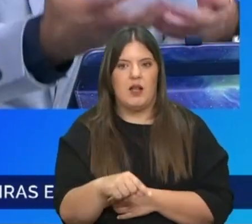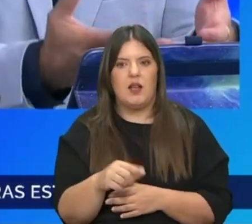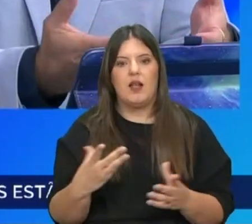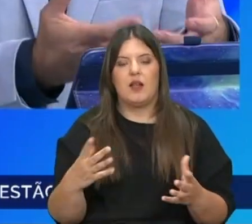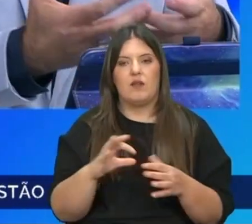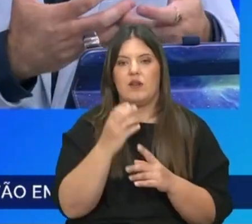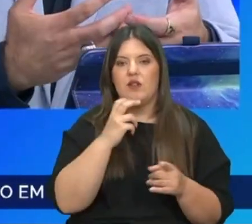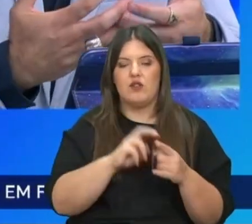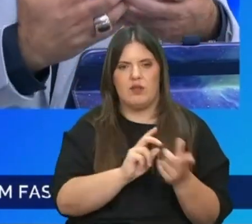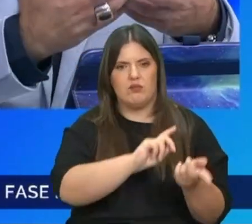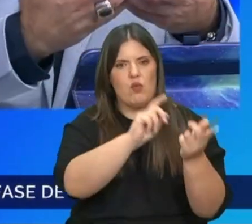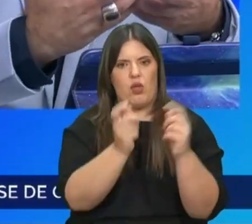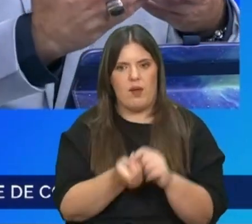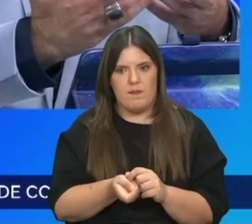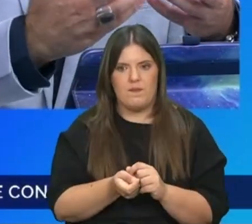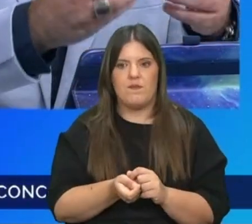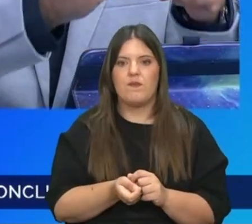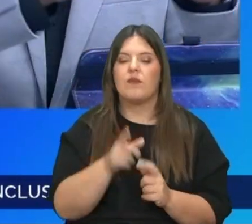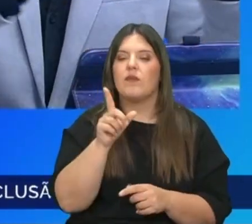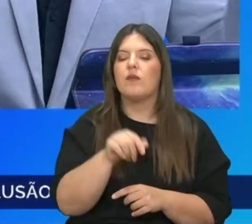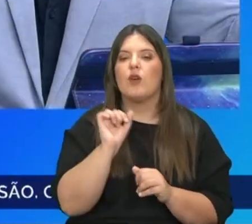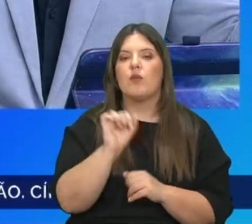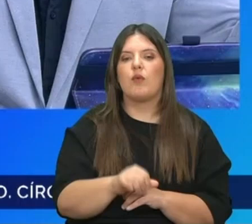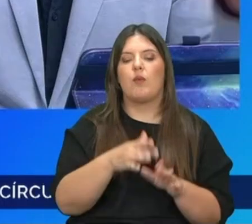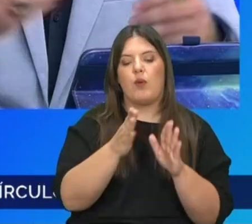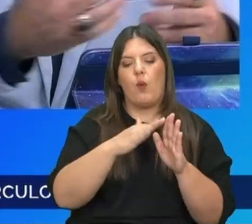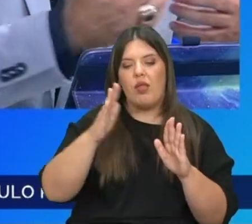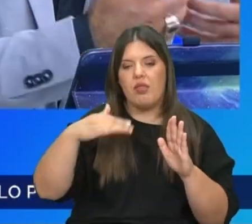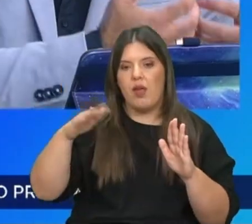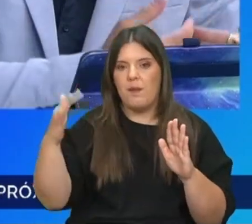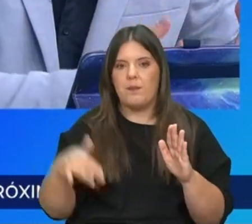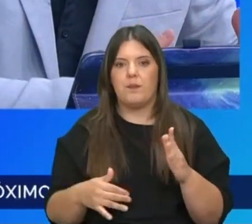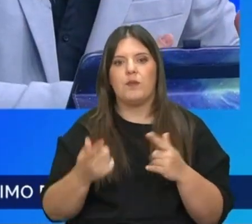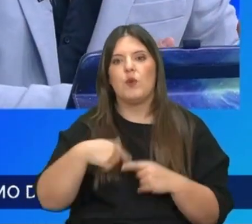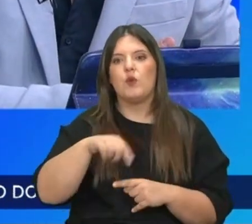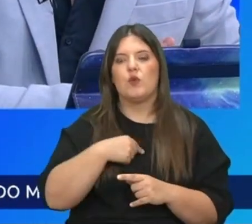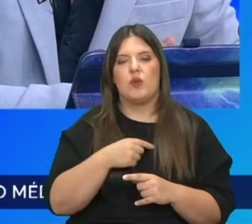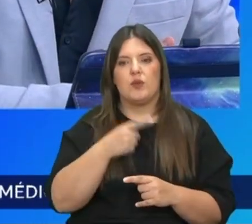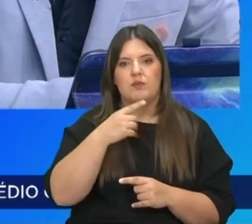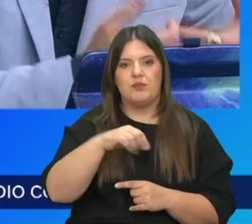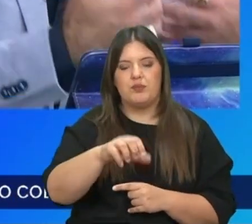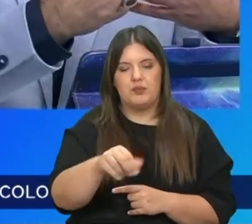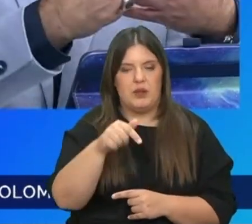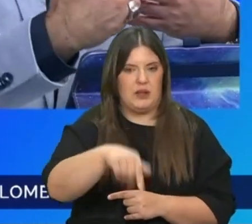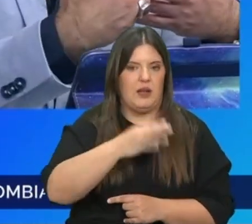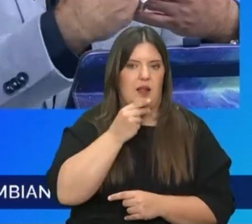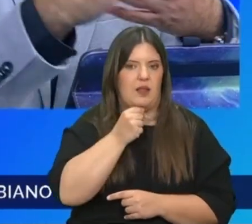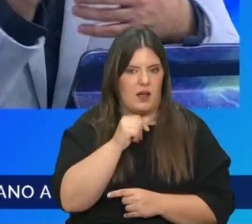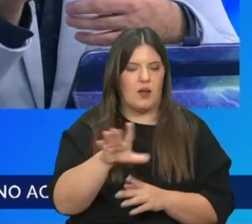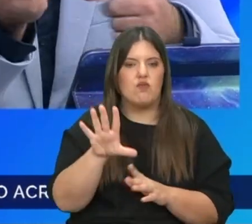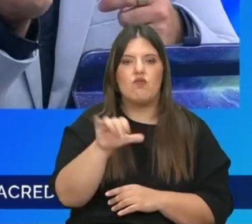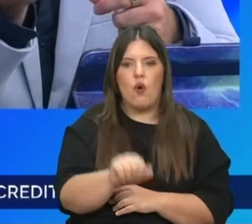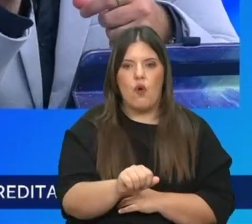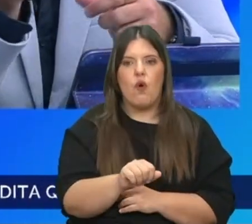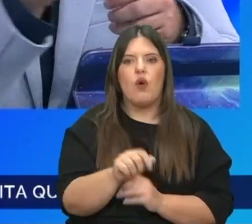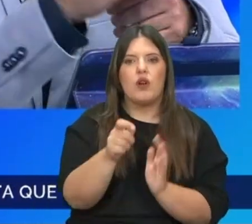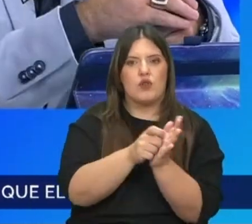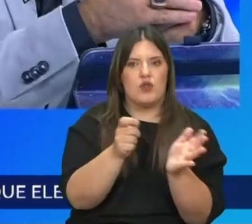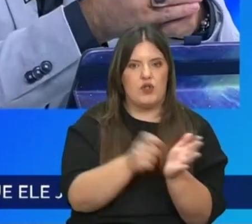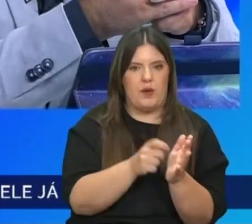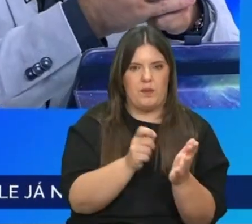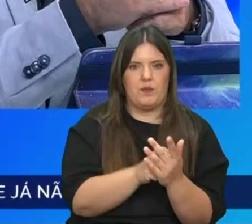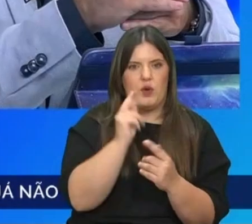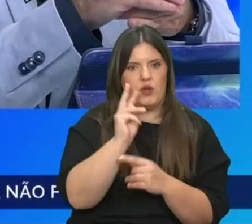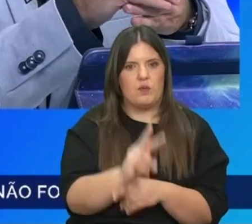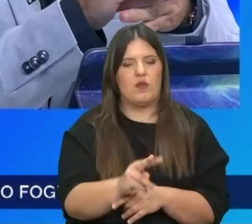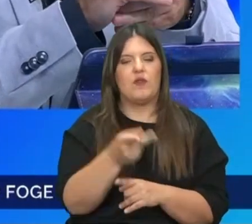convertida em energia, é convertida até mesmo na própria onda gravitacional, que os nossos detectores aqui na Terra conseguiram registar. Aquilo que estamos a